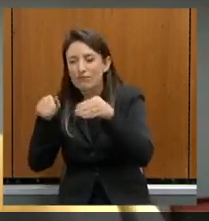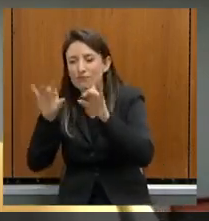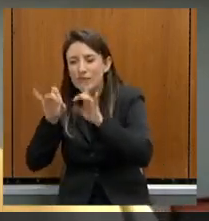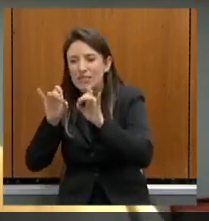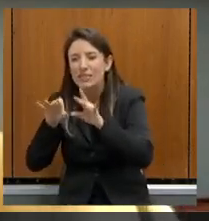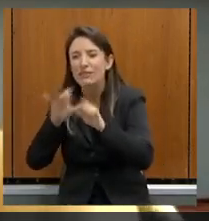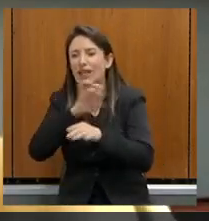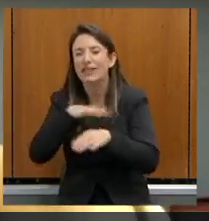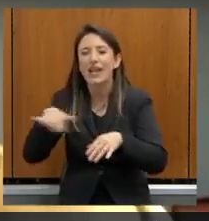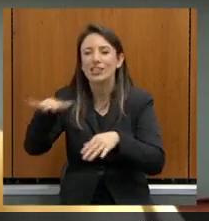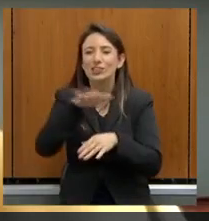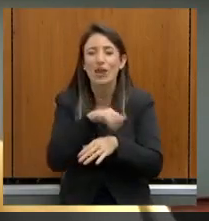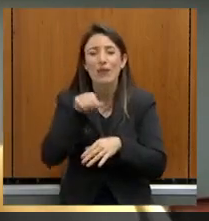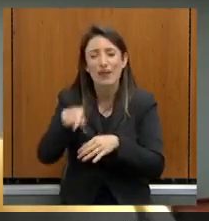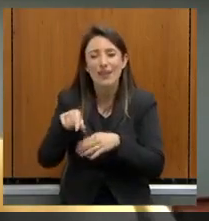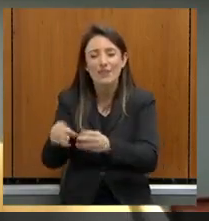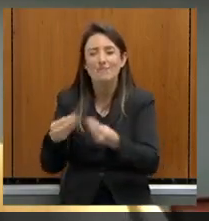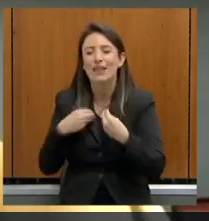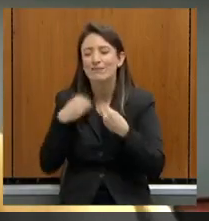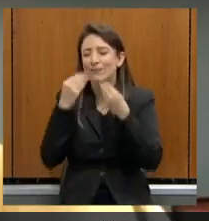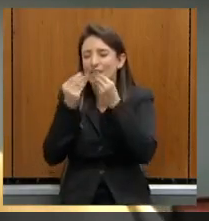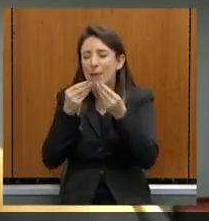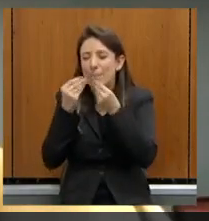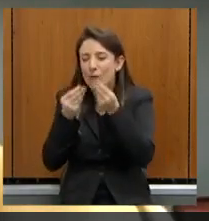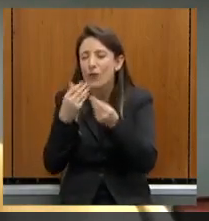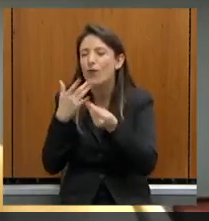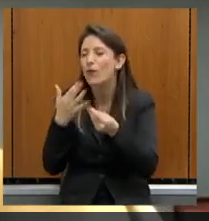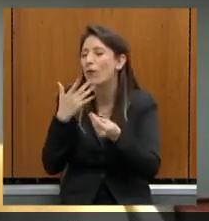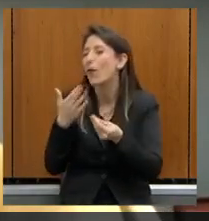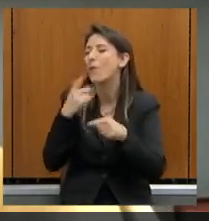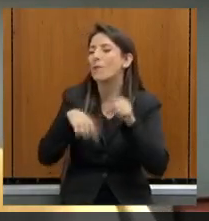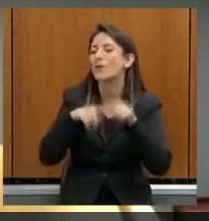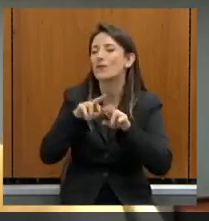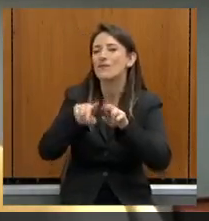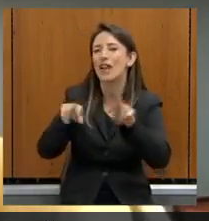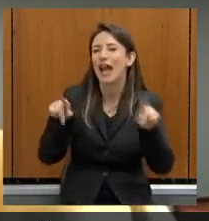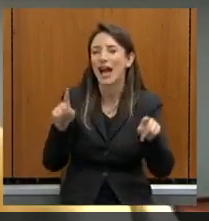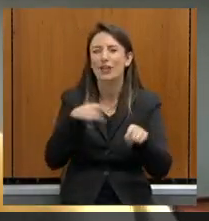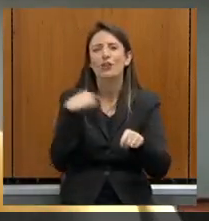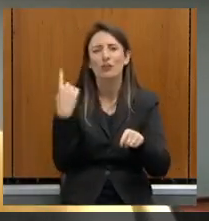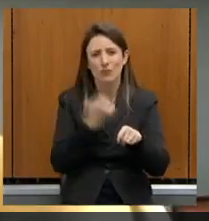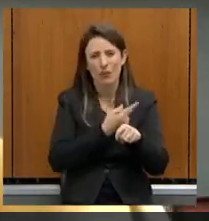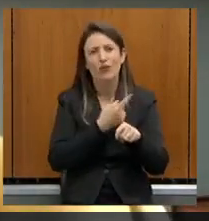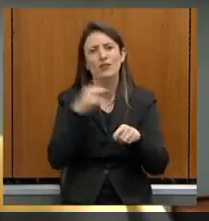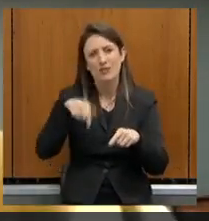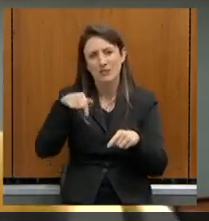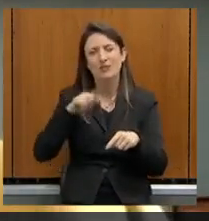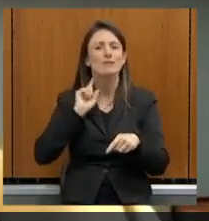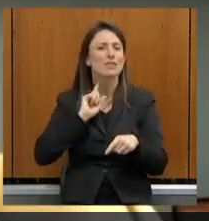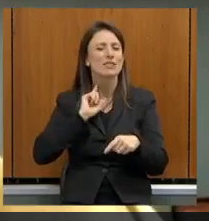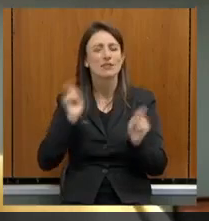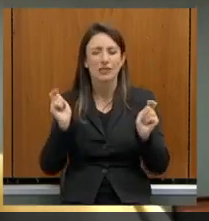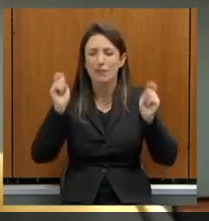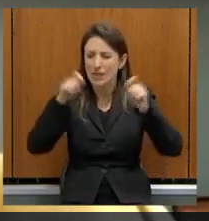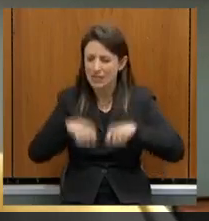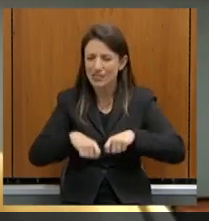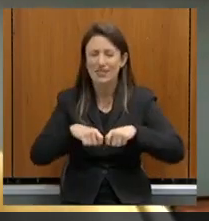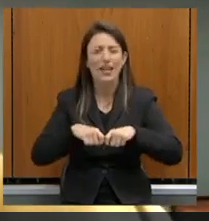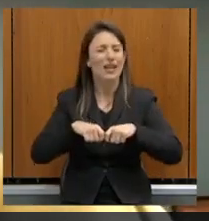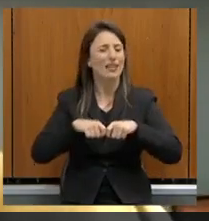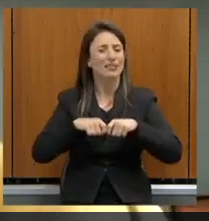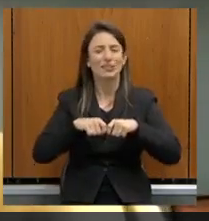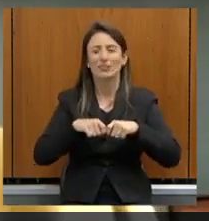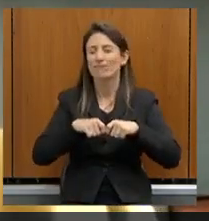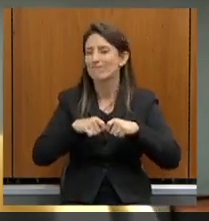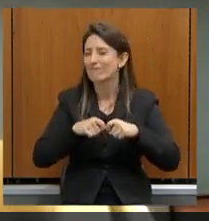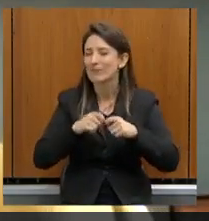o sabor, a cor dos produtos beneficiados, enfim. Nós temos um potencial muito grande e como disse o deputado Fernando Pacheco,